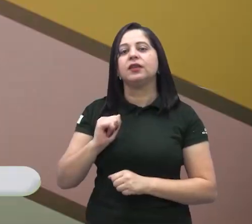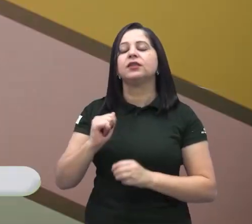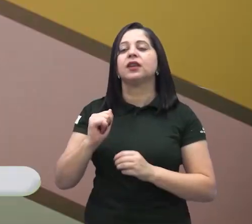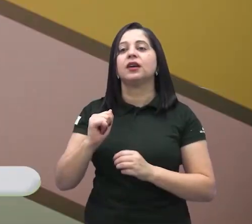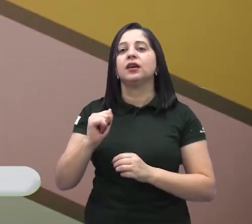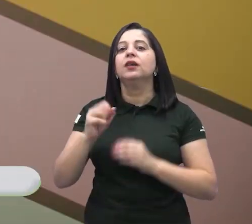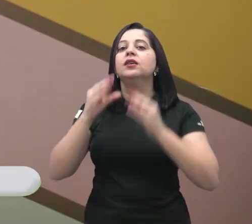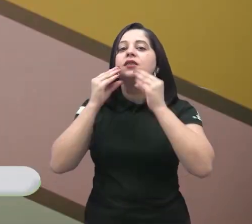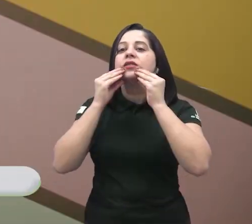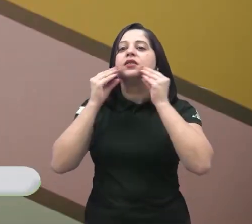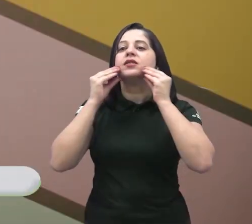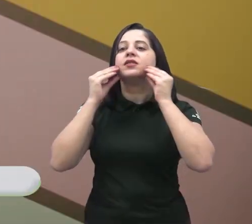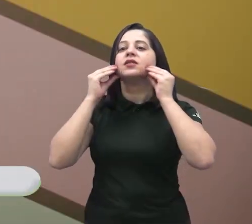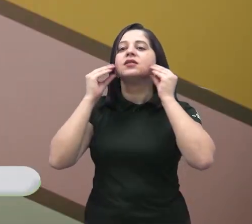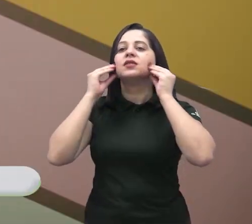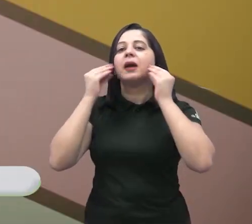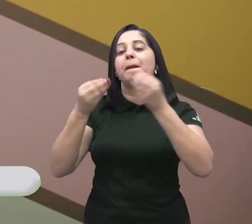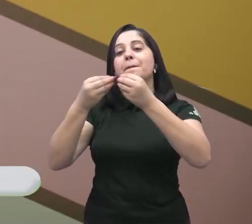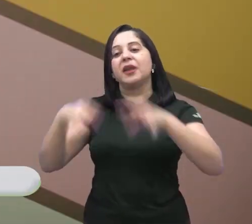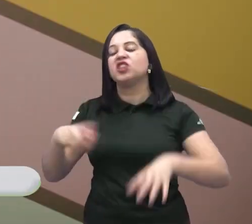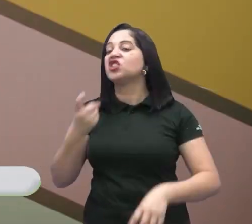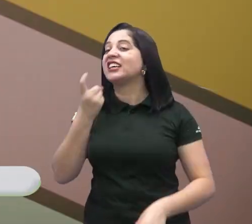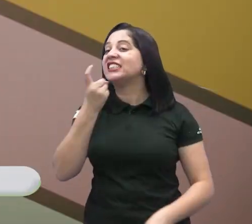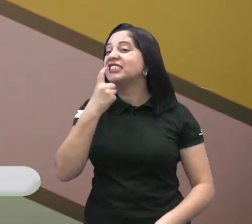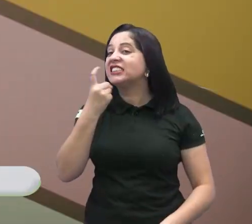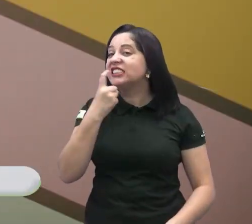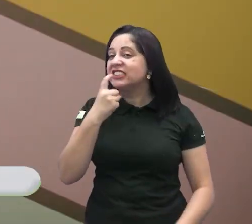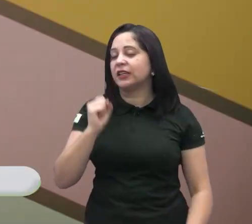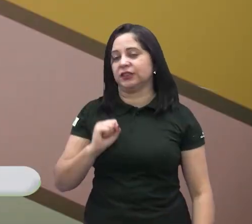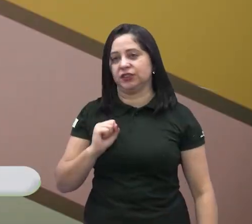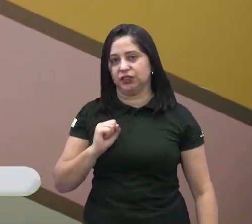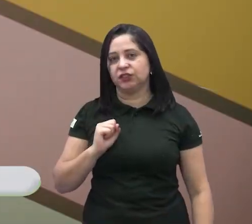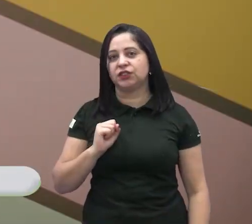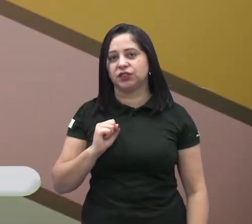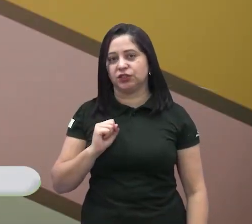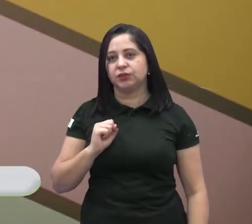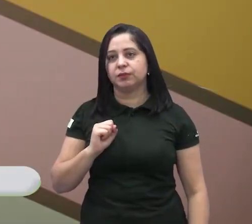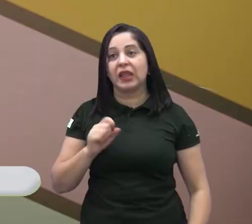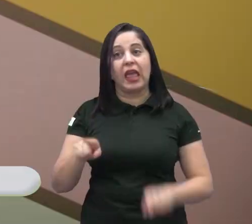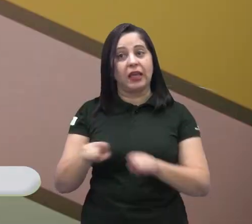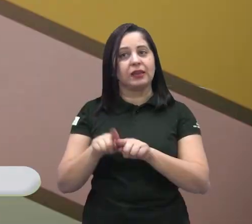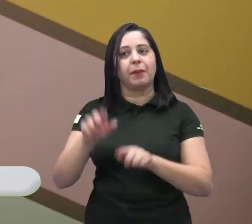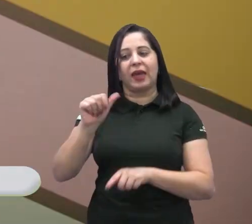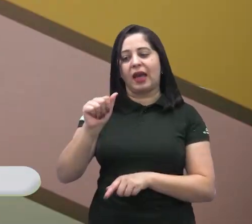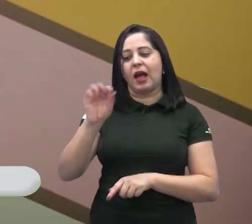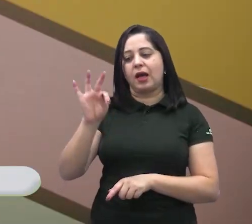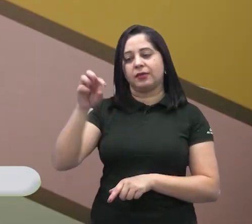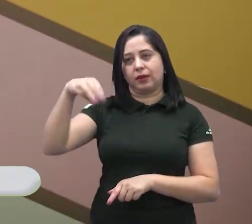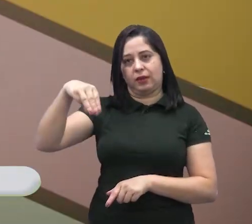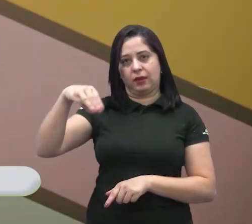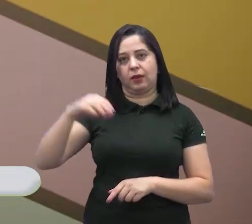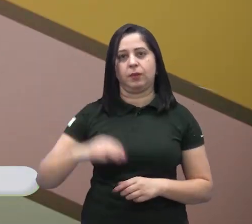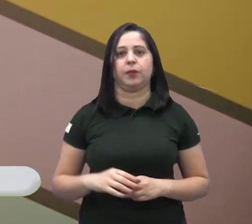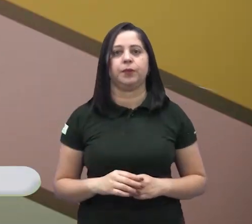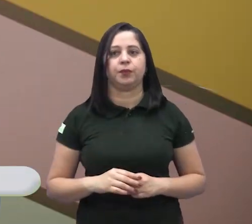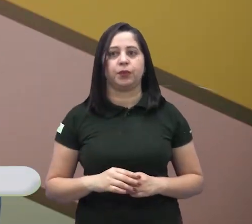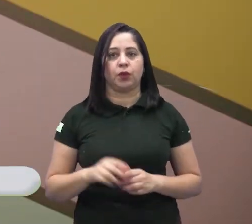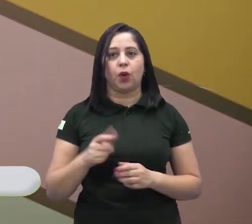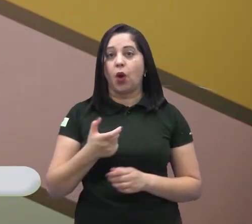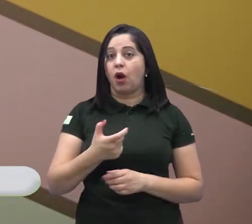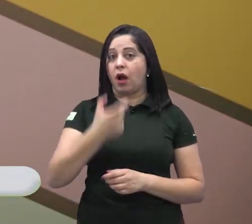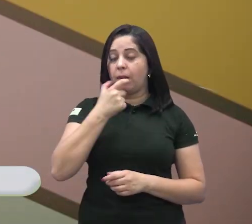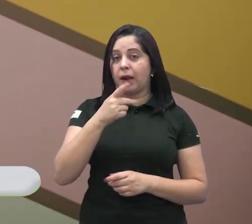estamos evitando que aquela força judie tanto dos dentes quanto da sua articulação, da nossa ATM, da